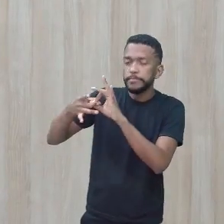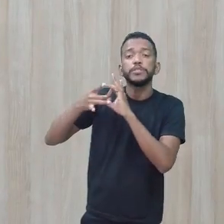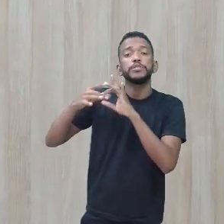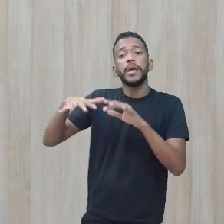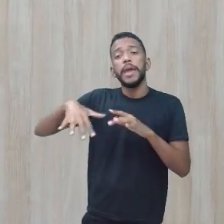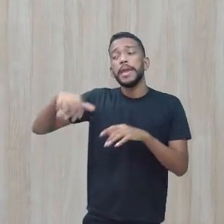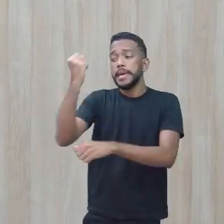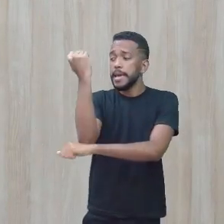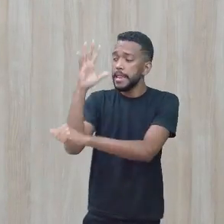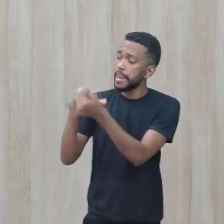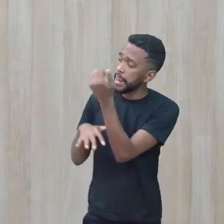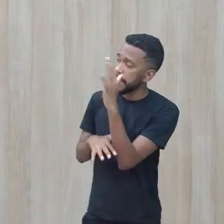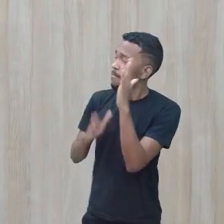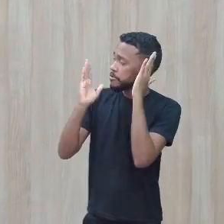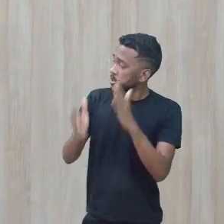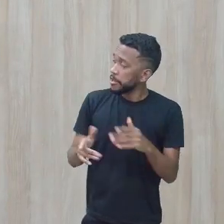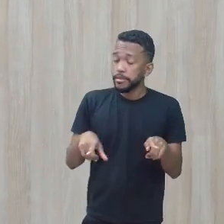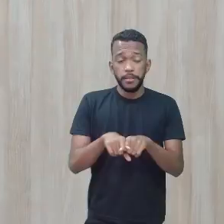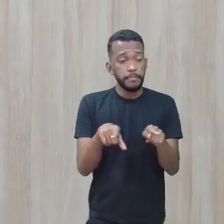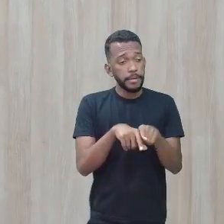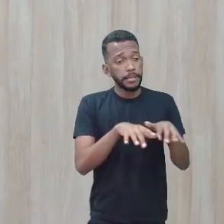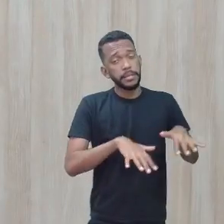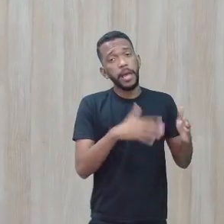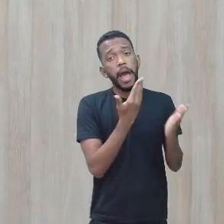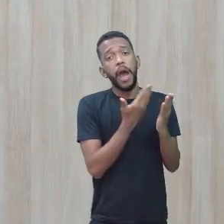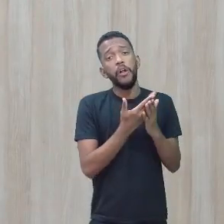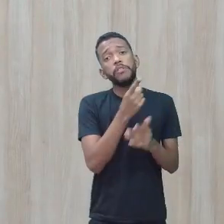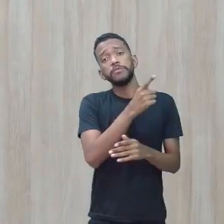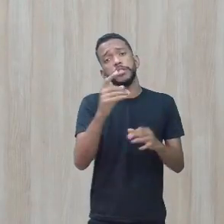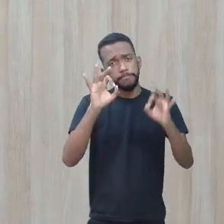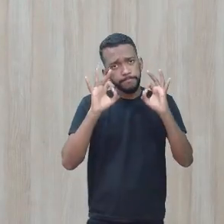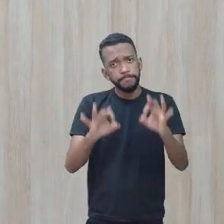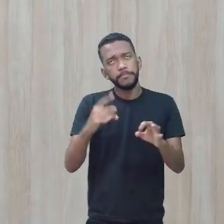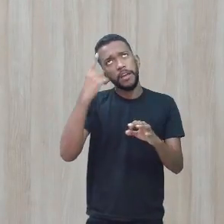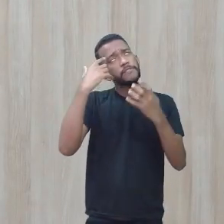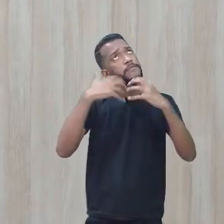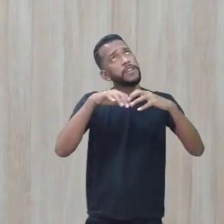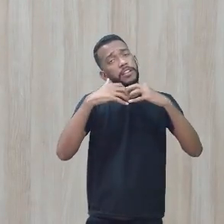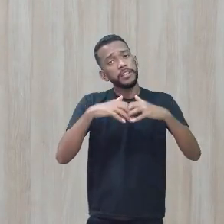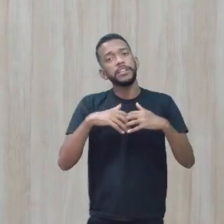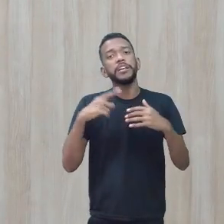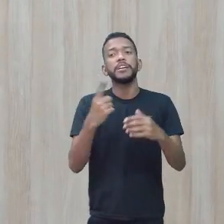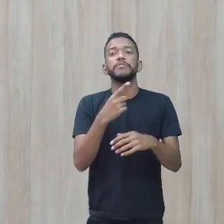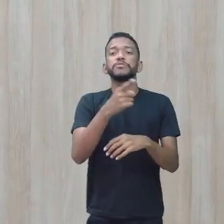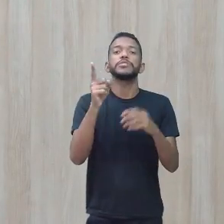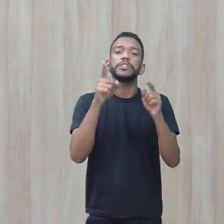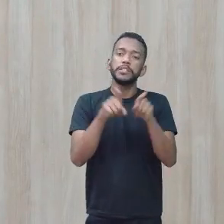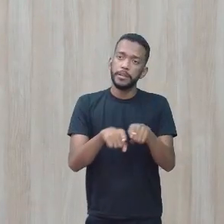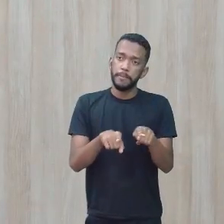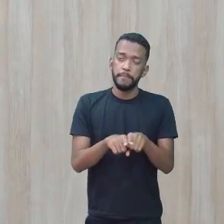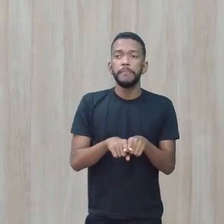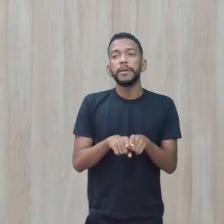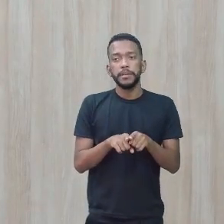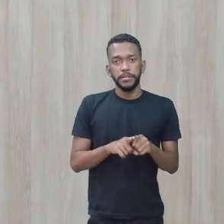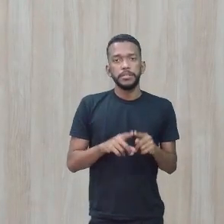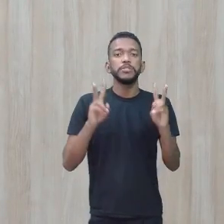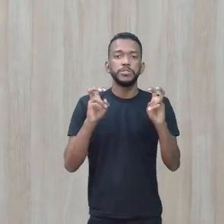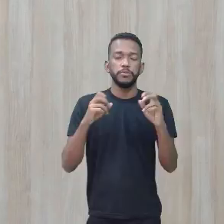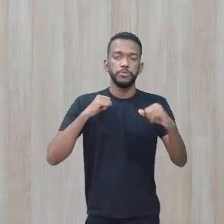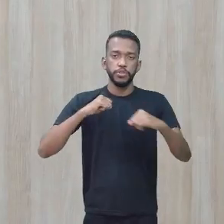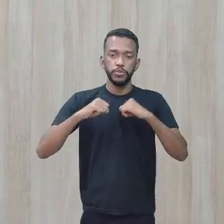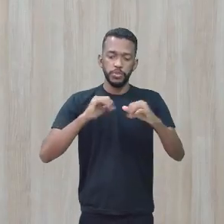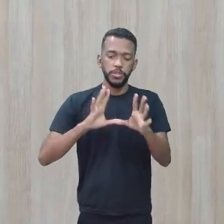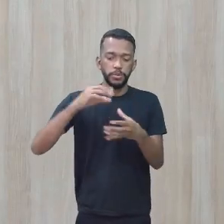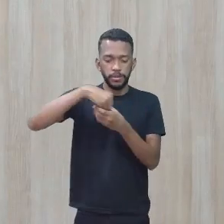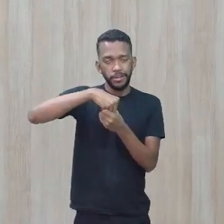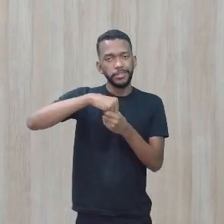equilíbrio ecológico. Então, foi uma aula para vocês realmente refletir e que tragam também essa discussão para a sua